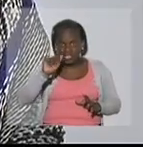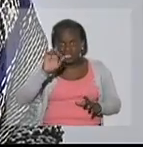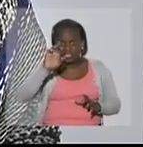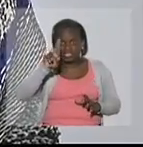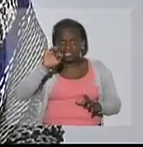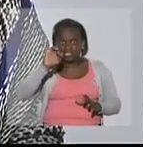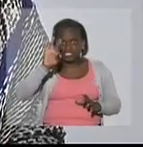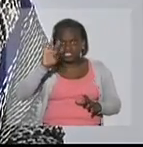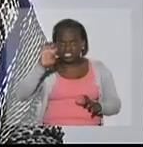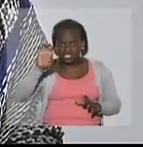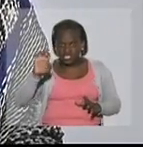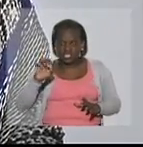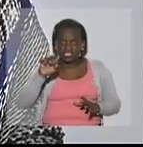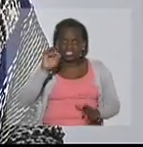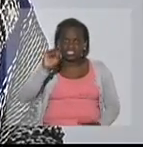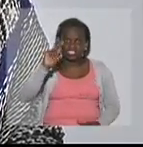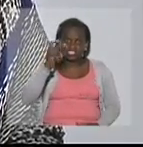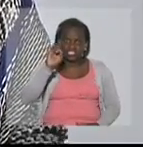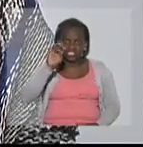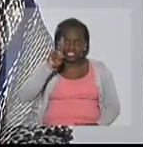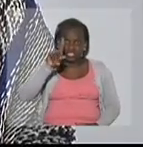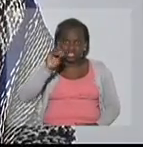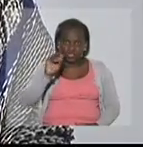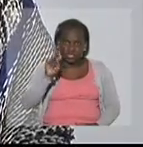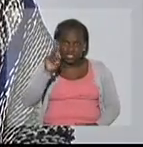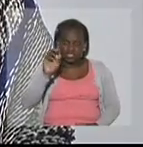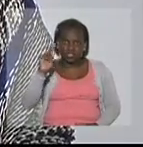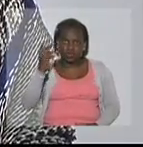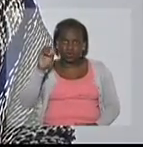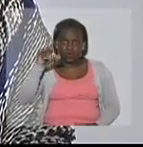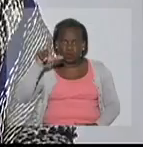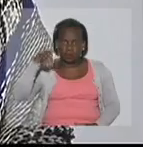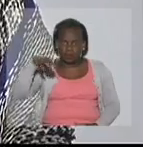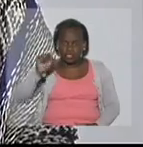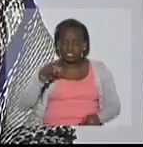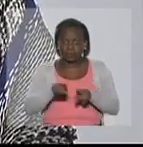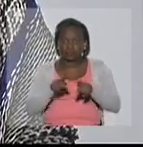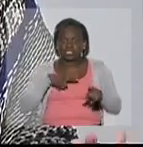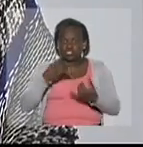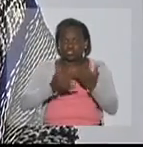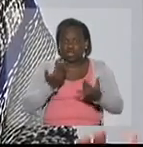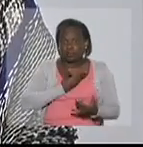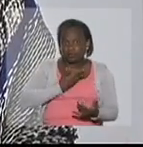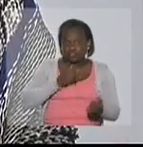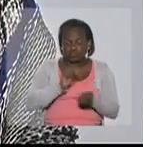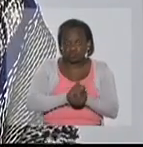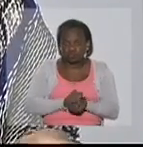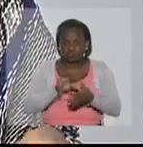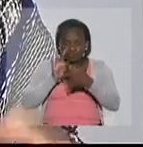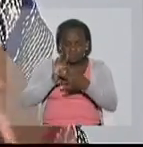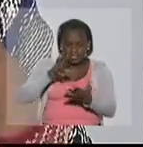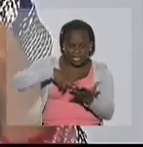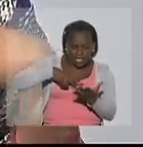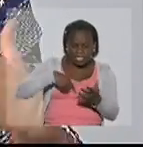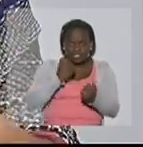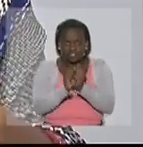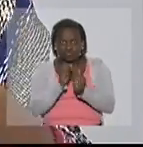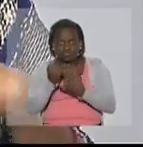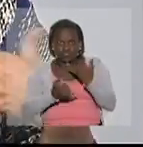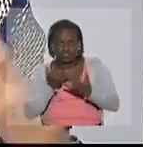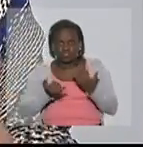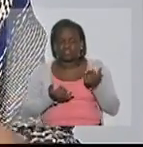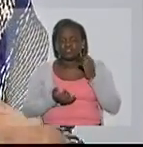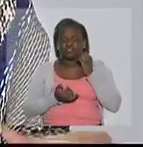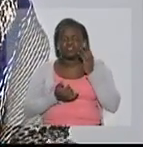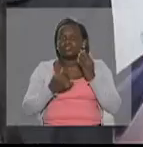Sherlock Holmes enfim tinha uma me lembro também que tinha um jogo de tabuleiro que eu brincava com os amigos então também unia um pouco a leitura com o